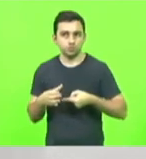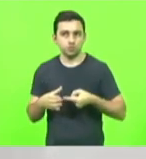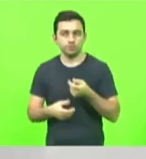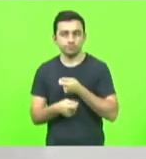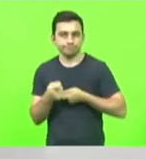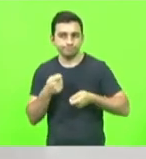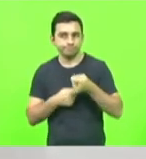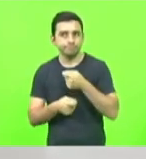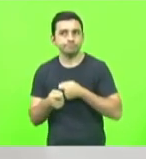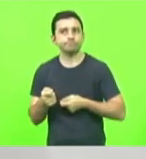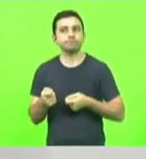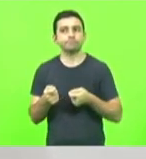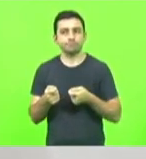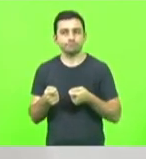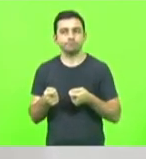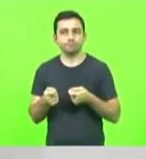Tributação